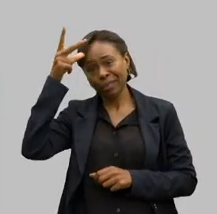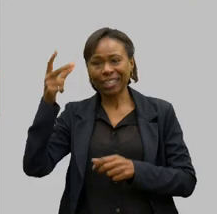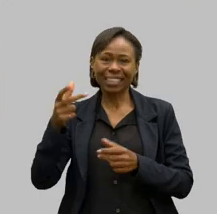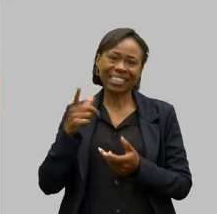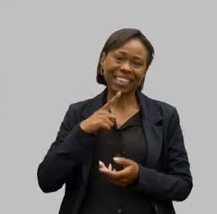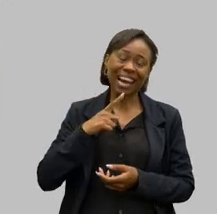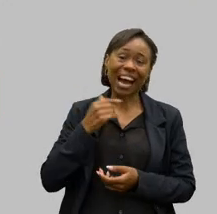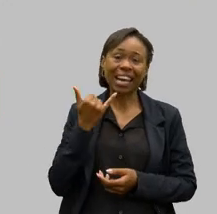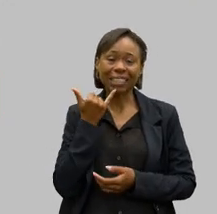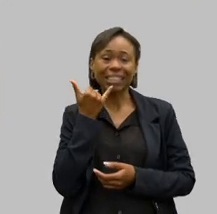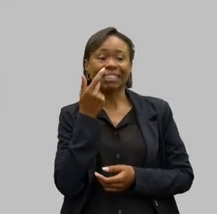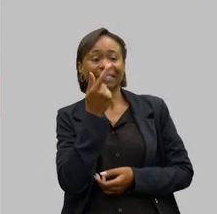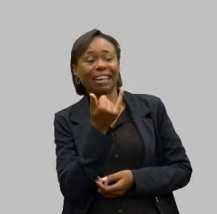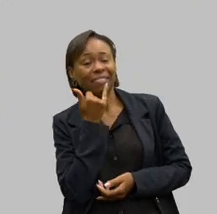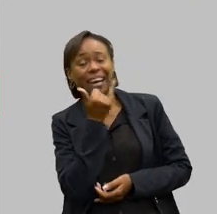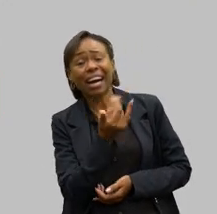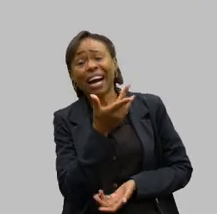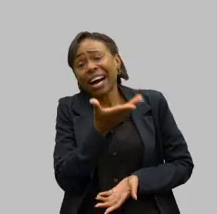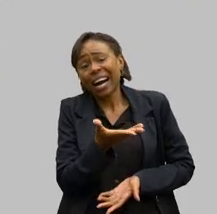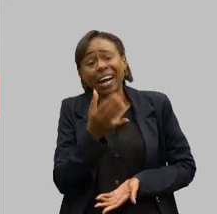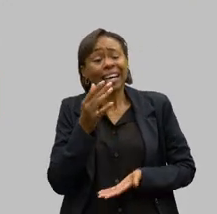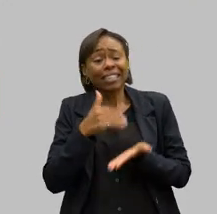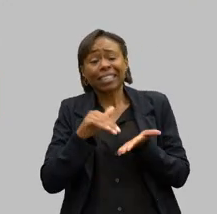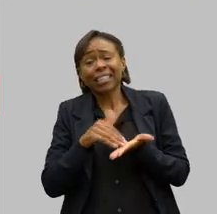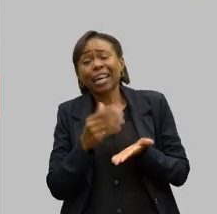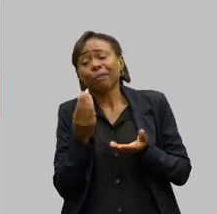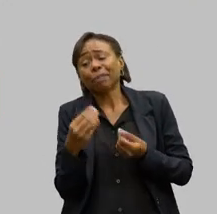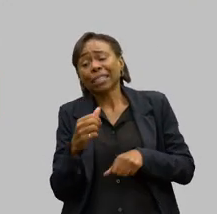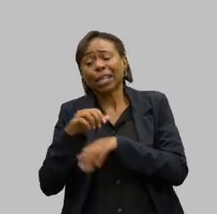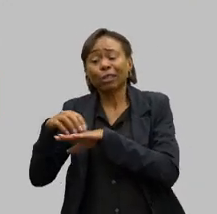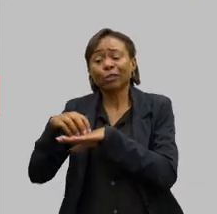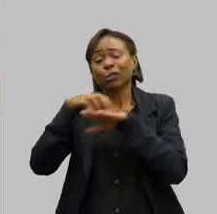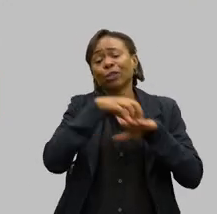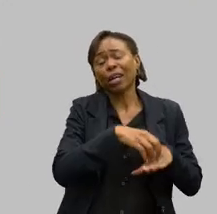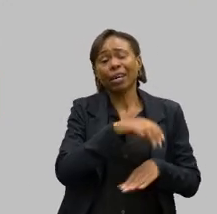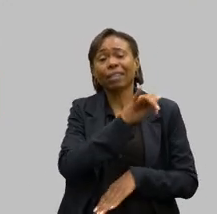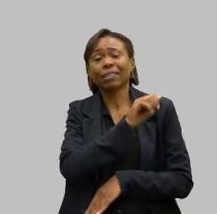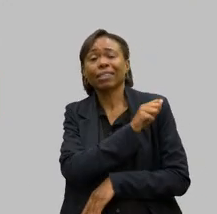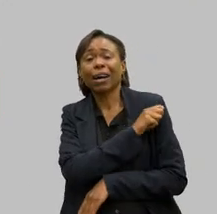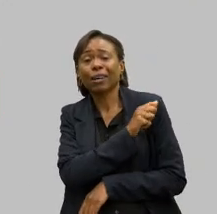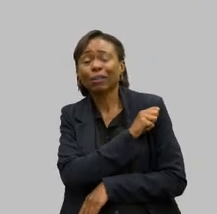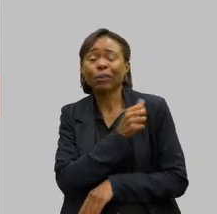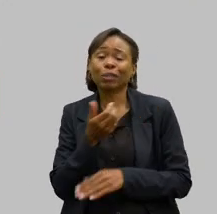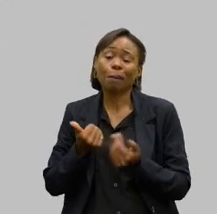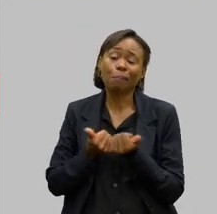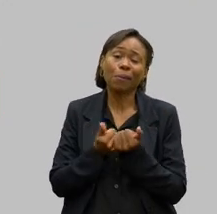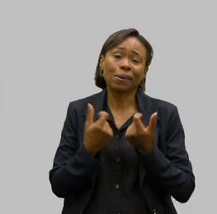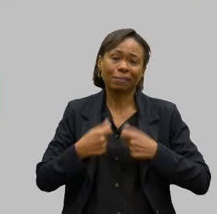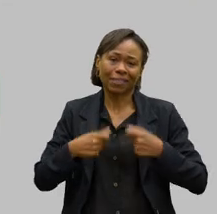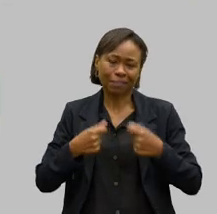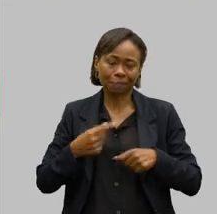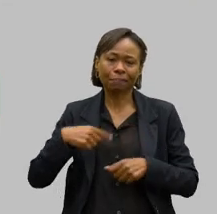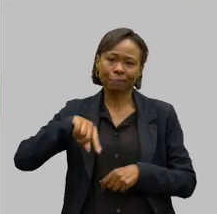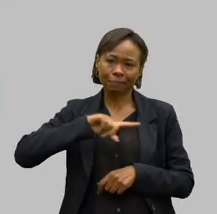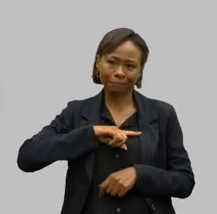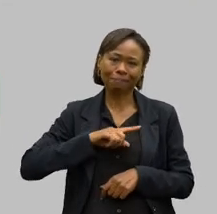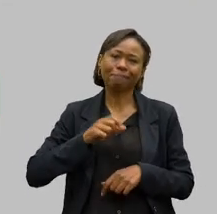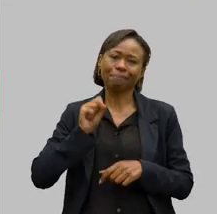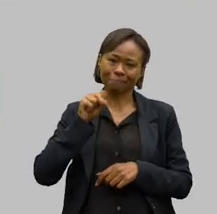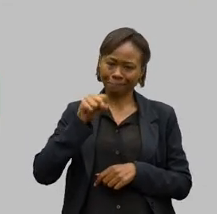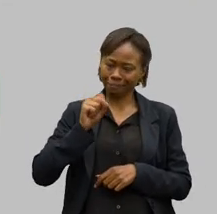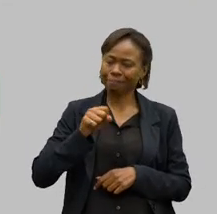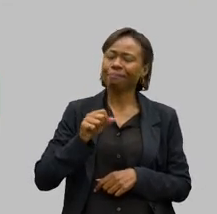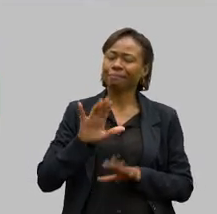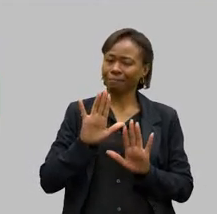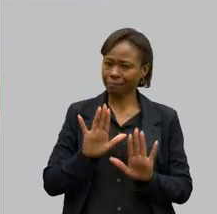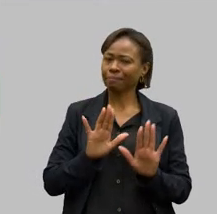secretário, eu tenho que transportar o estudante de tal cidade para tal cidade para fazer o Trilhas, preciso de apoio. Mas nós já estamos sim com isso